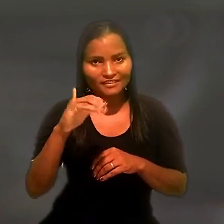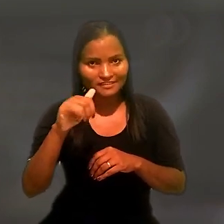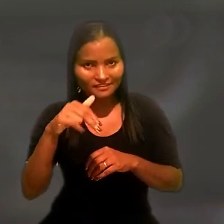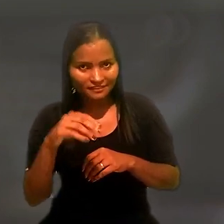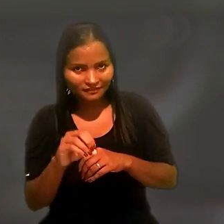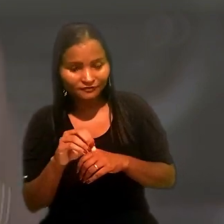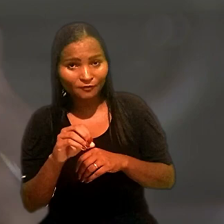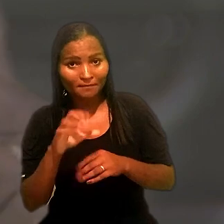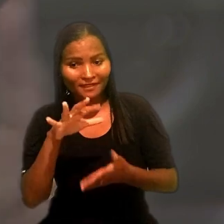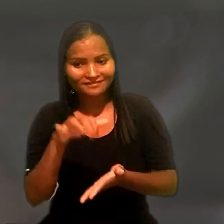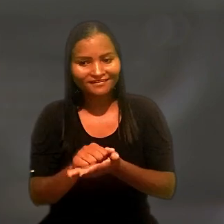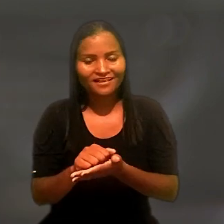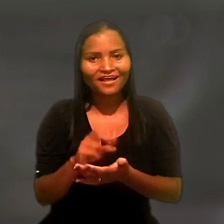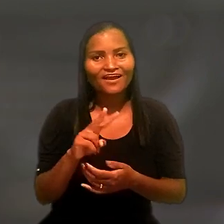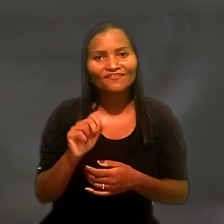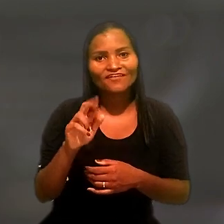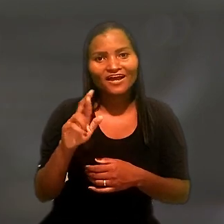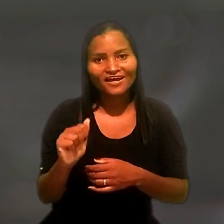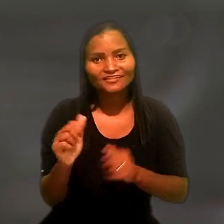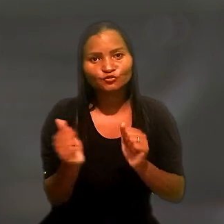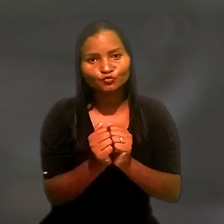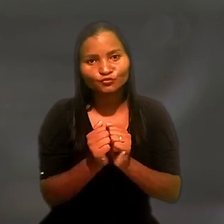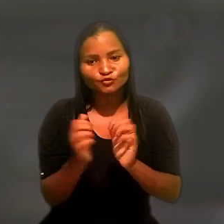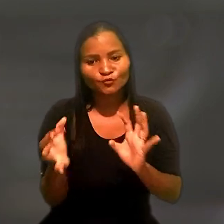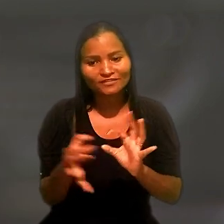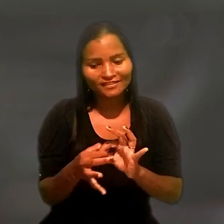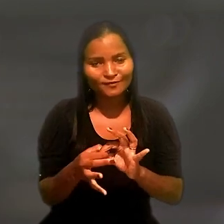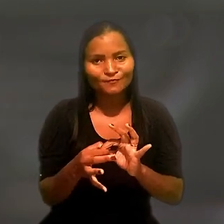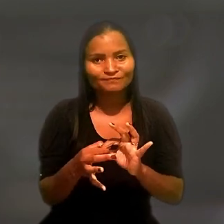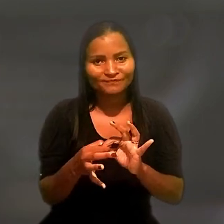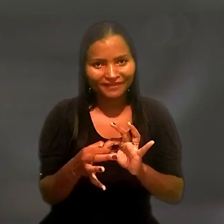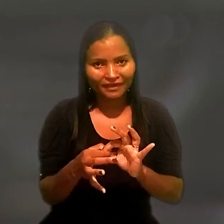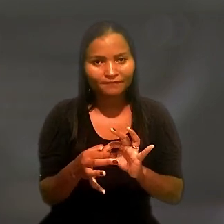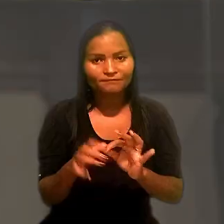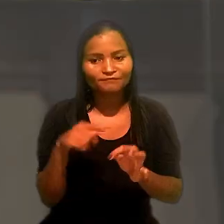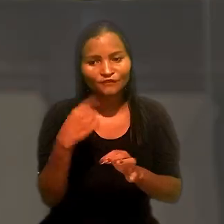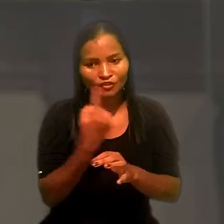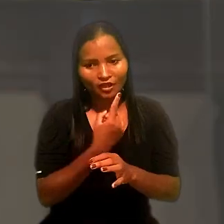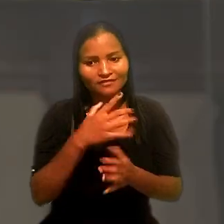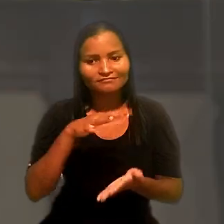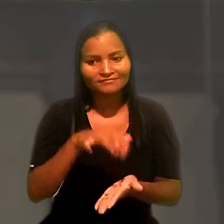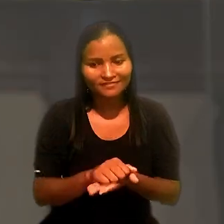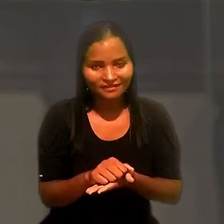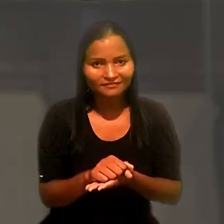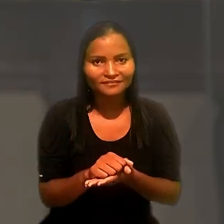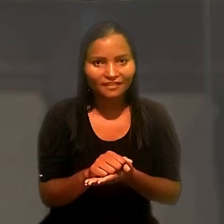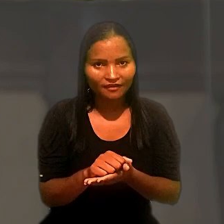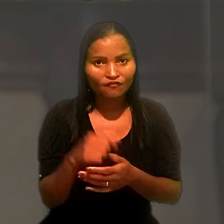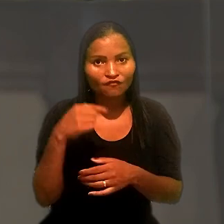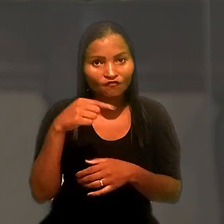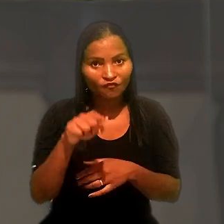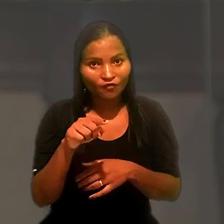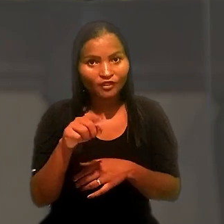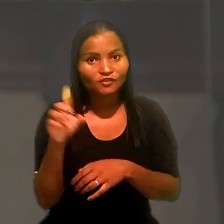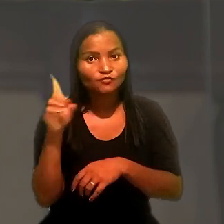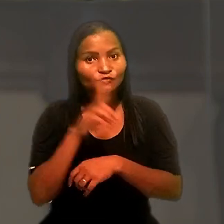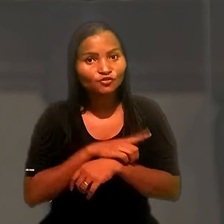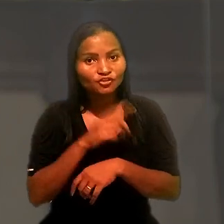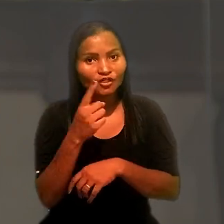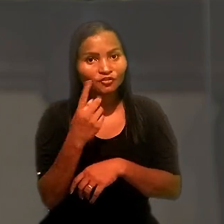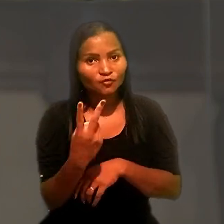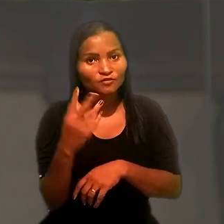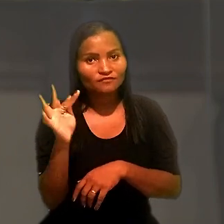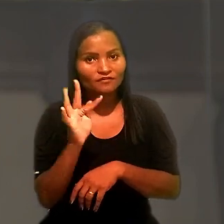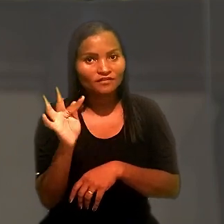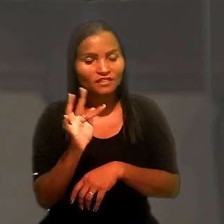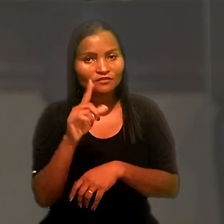a vara, à época Junta de Conciliação e Julgamento de Coronel Fabriciano. Nós a instalamos, ela foi instalada